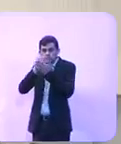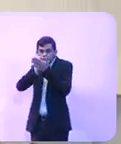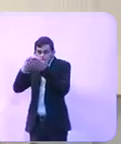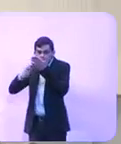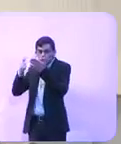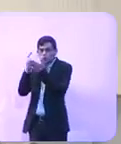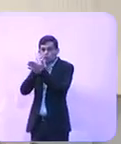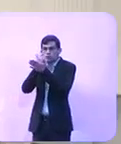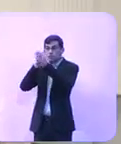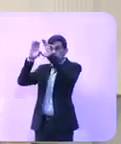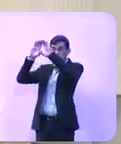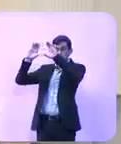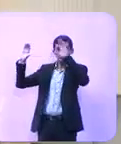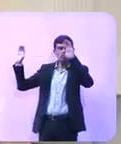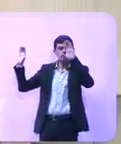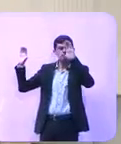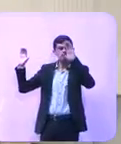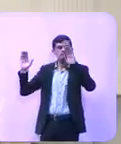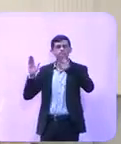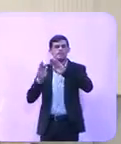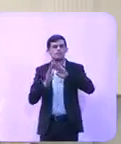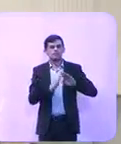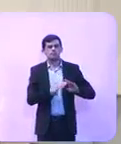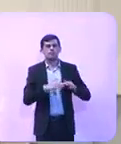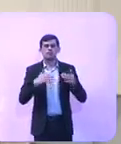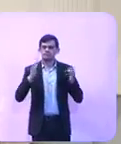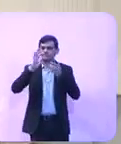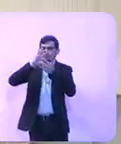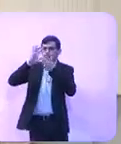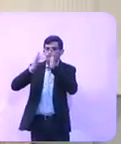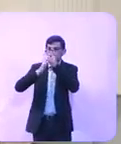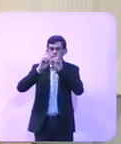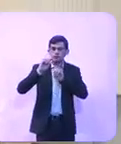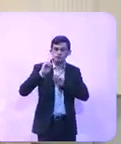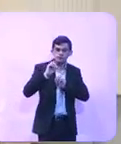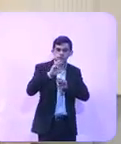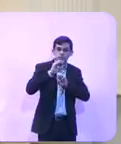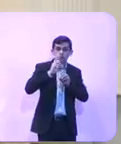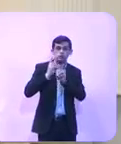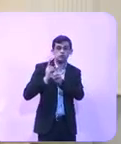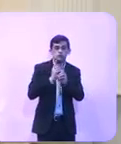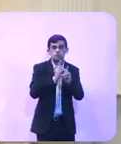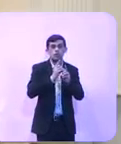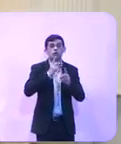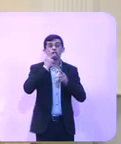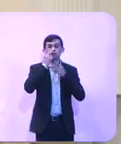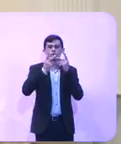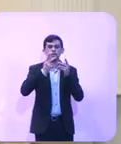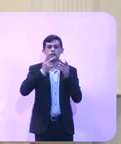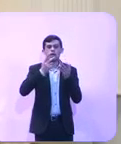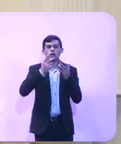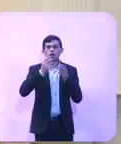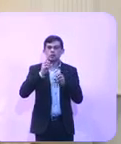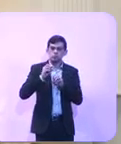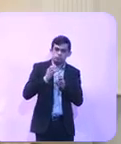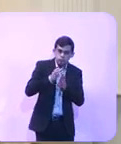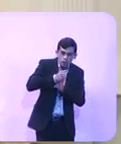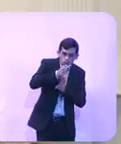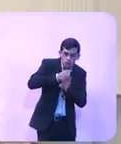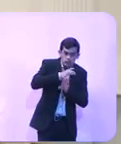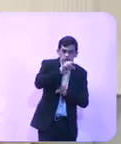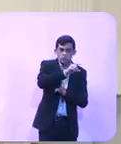céu. É interessante porque Jesus, ele está dizendo, primeiro ele está fazendo uma advertência, ele diz